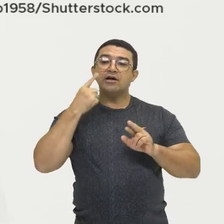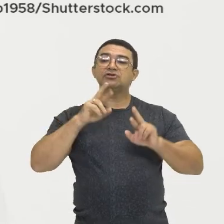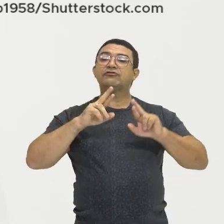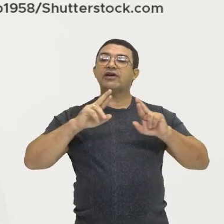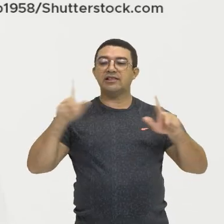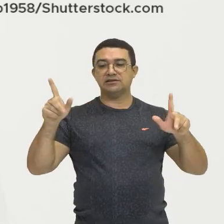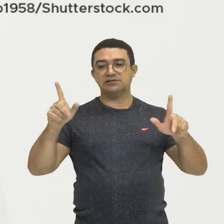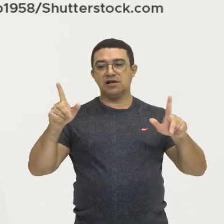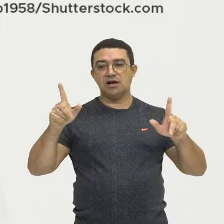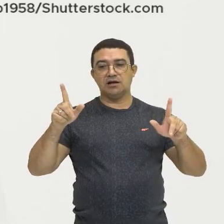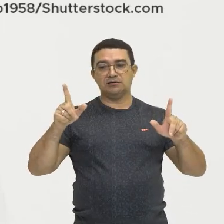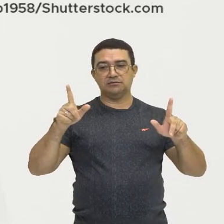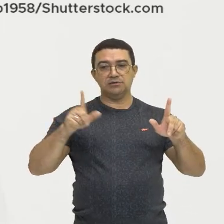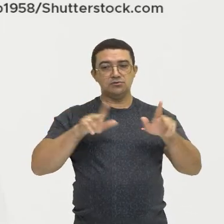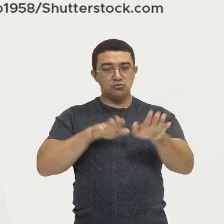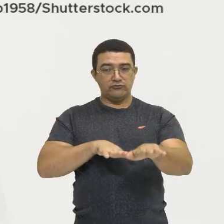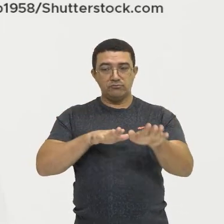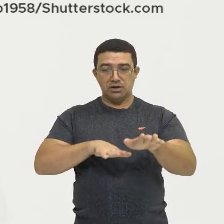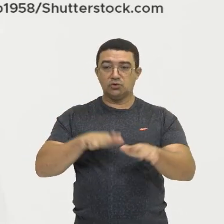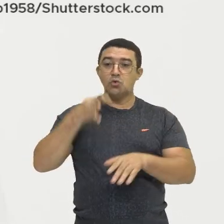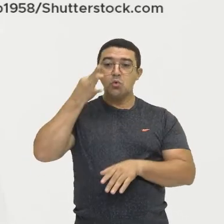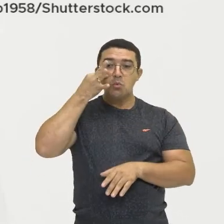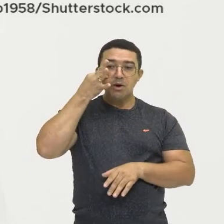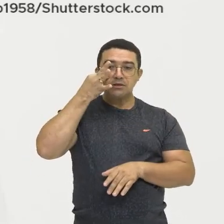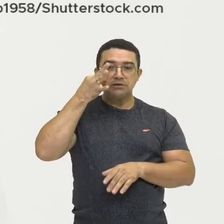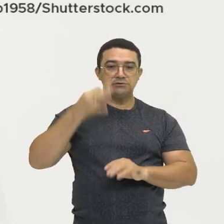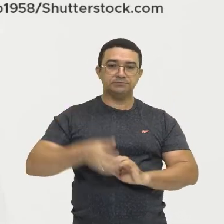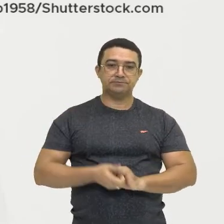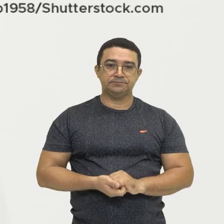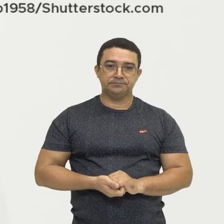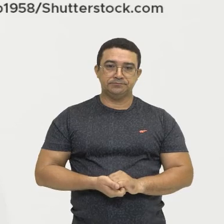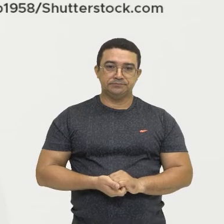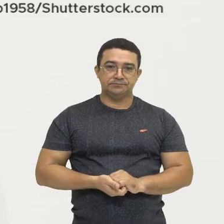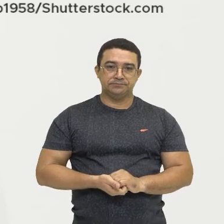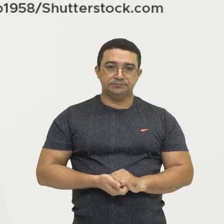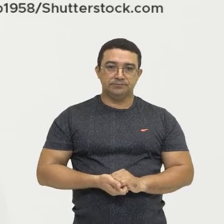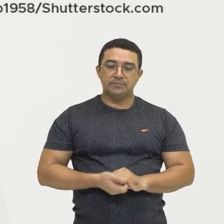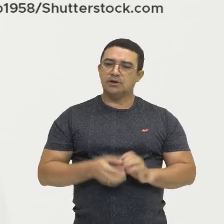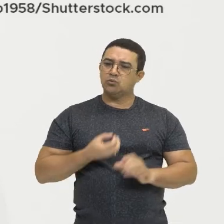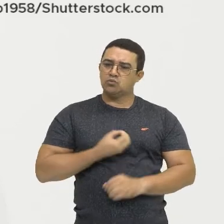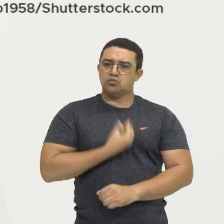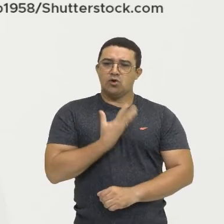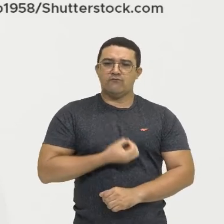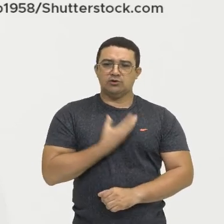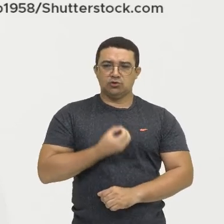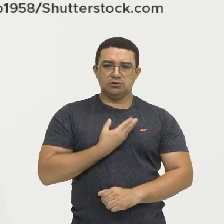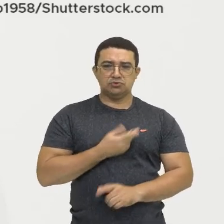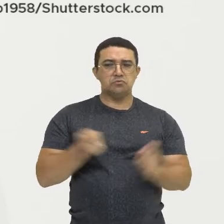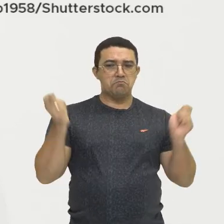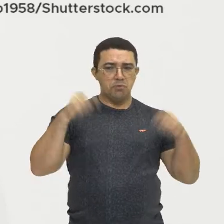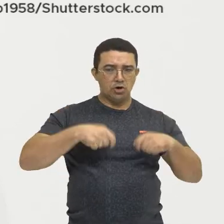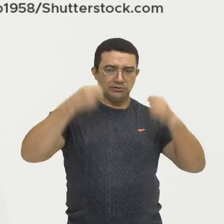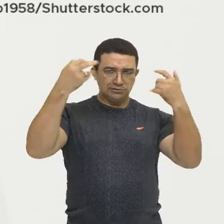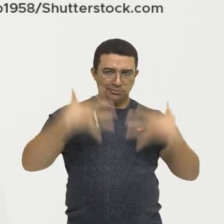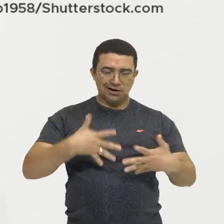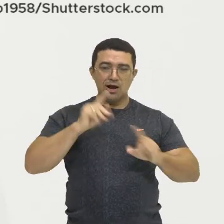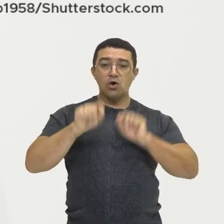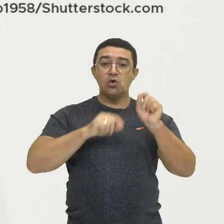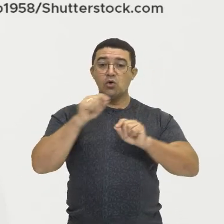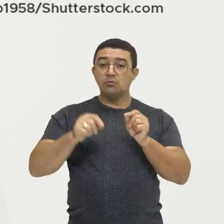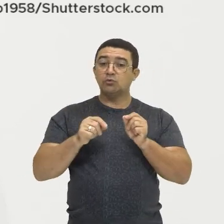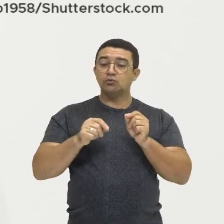que eu vou ministrar para você, que é o humanismo. Então, de um modo assim bem geral, o trovadorismo ele pode ser definido como esse